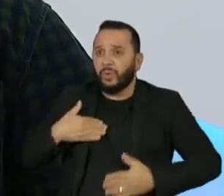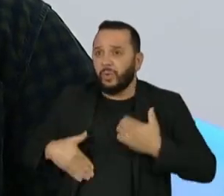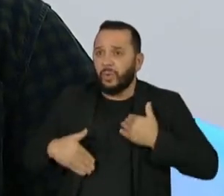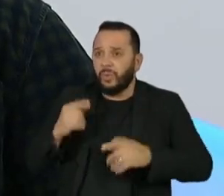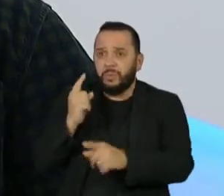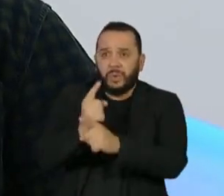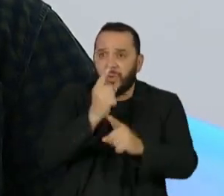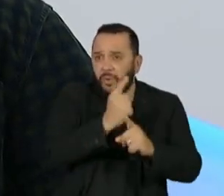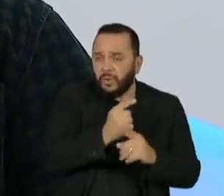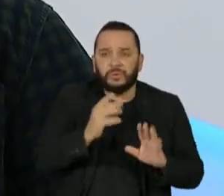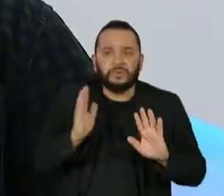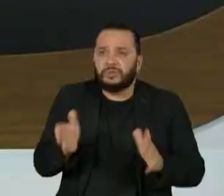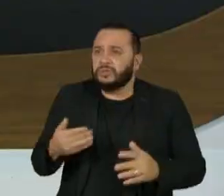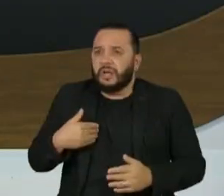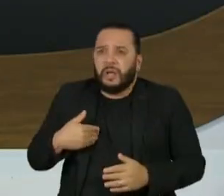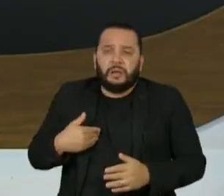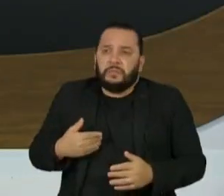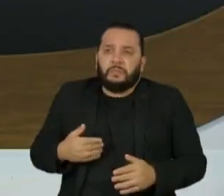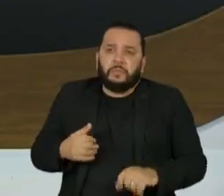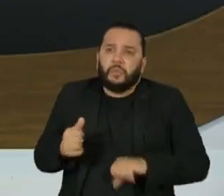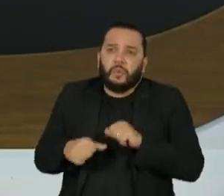patamar do que era antes a gente vai esmiuça